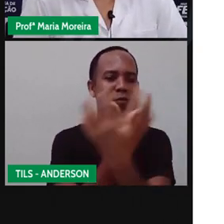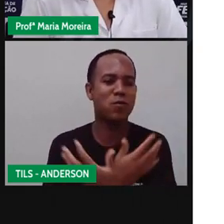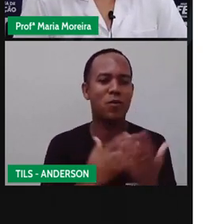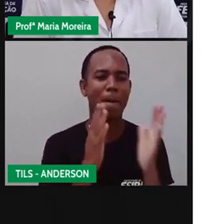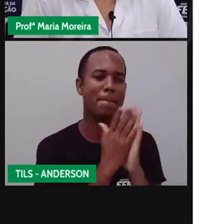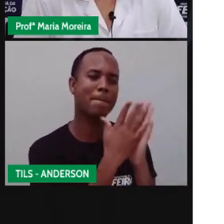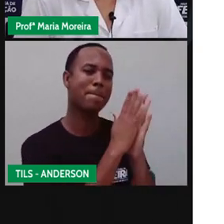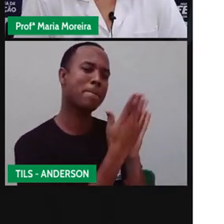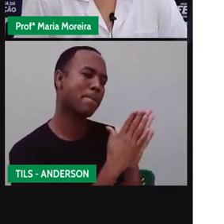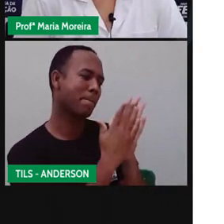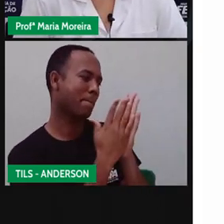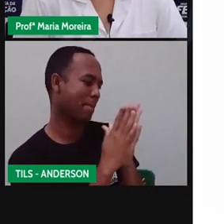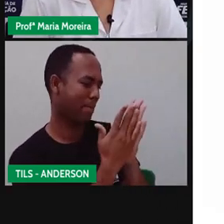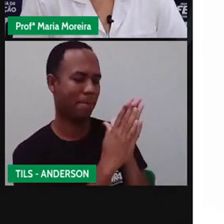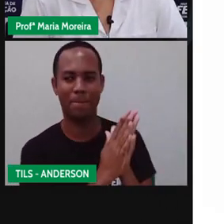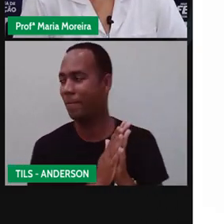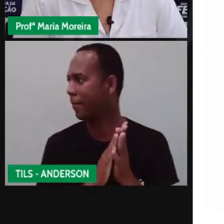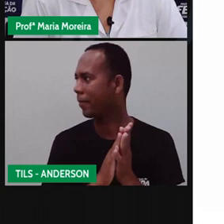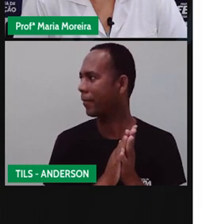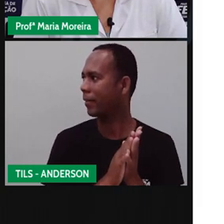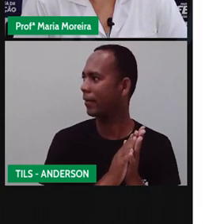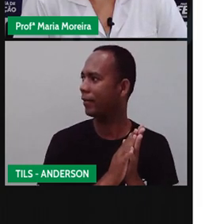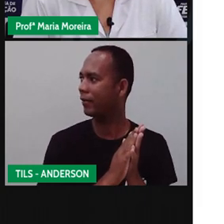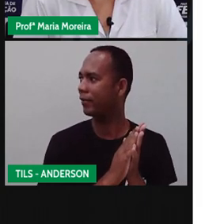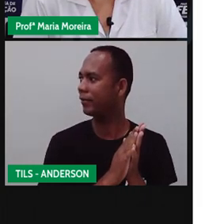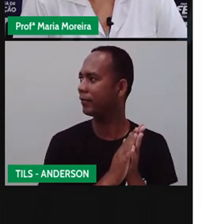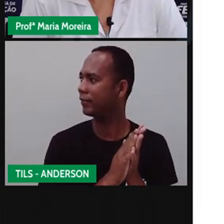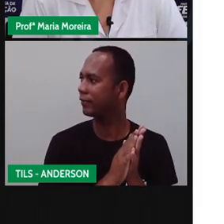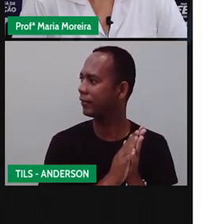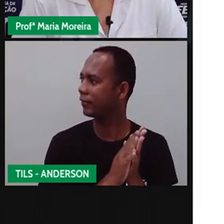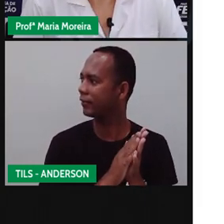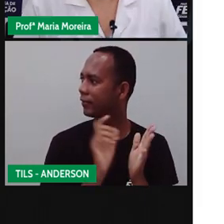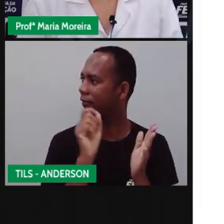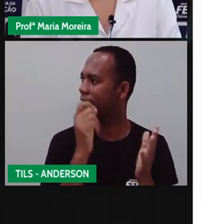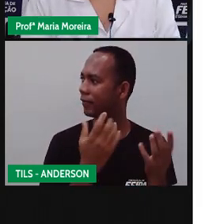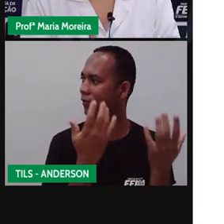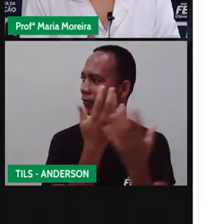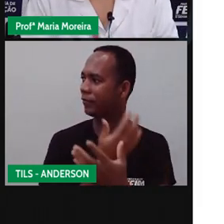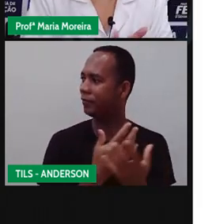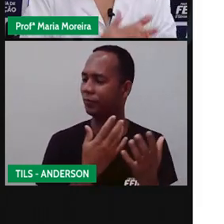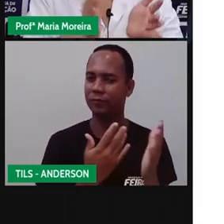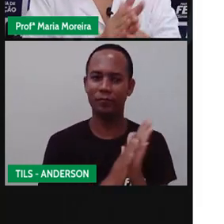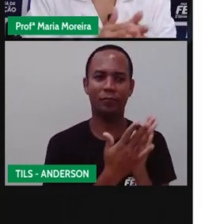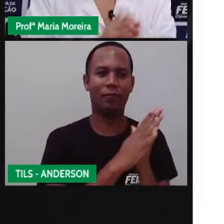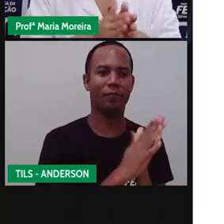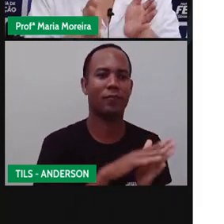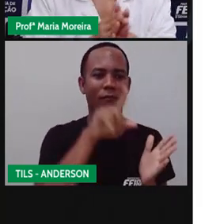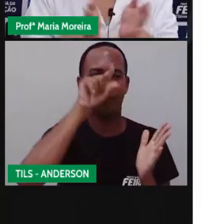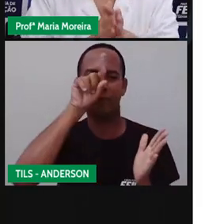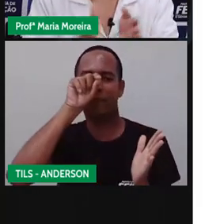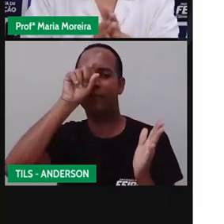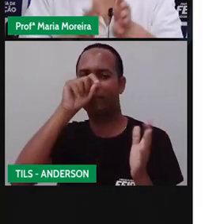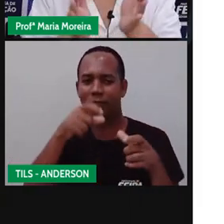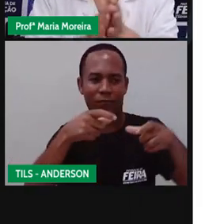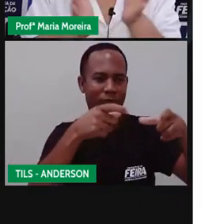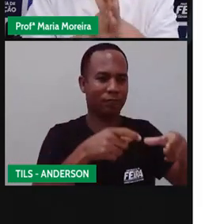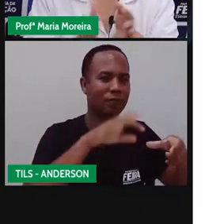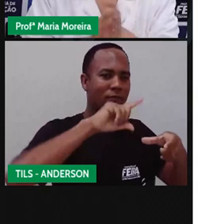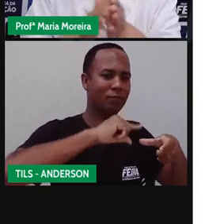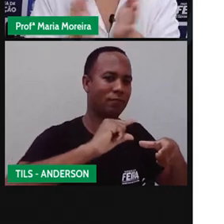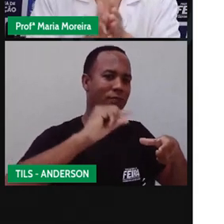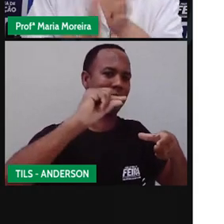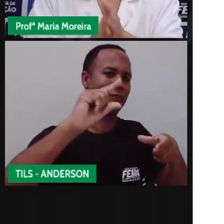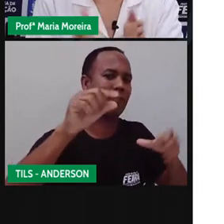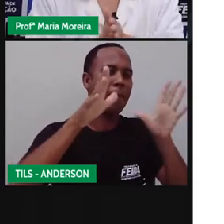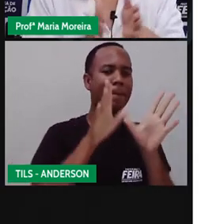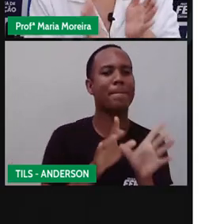Vamos cantar aquela de coleirinho da Bahia, né? Tu não faz como um passarinho que